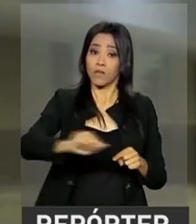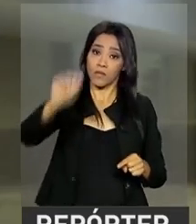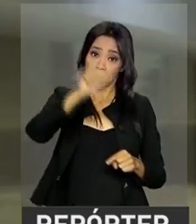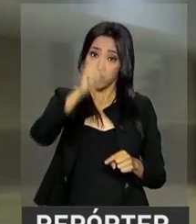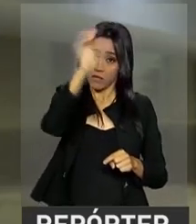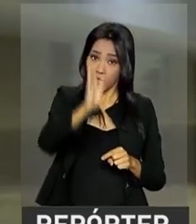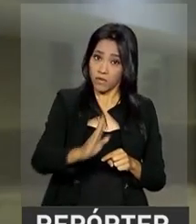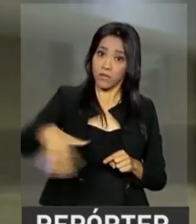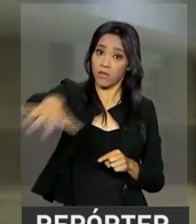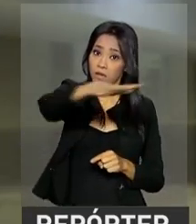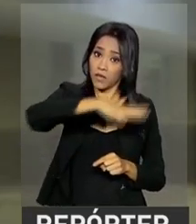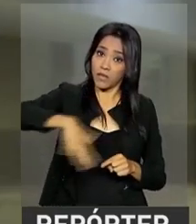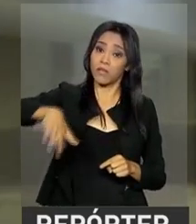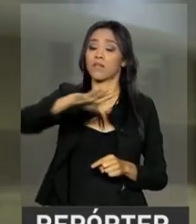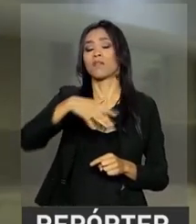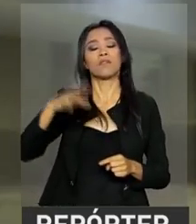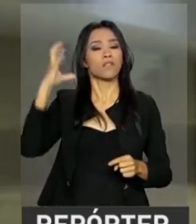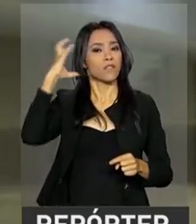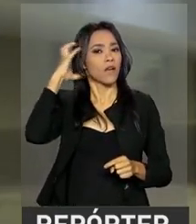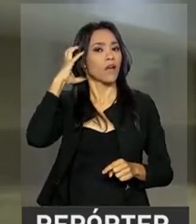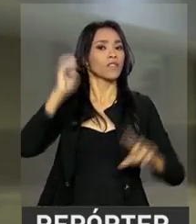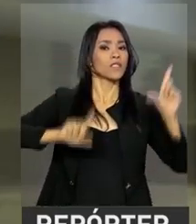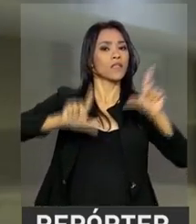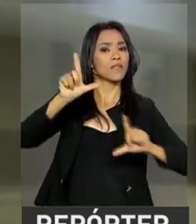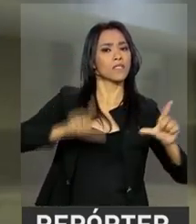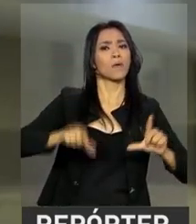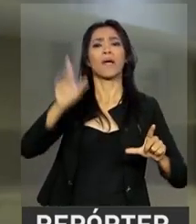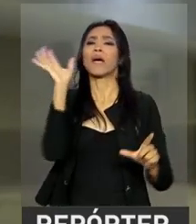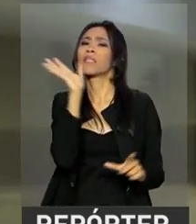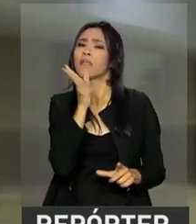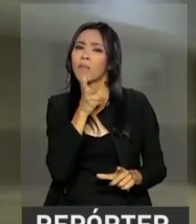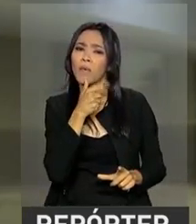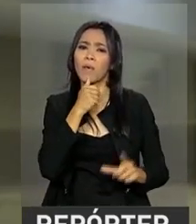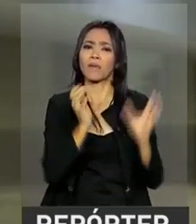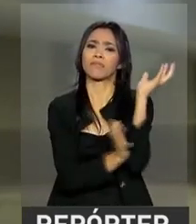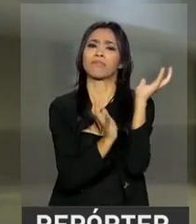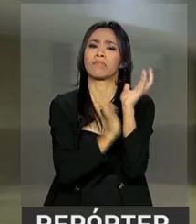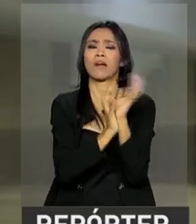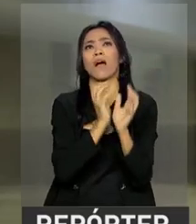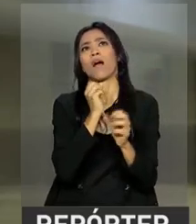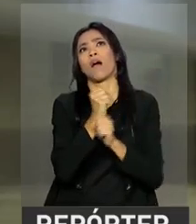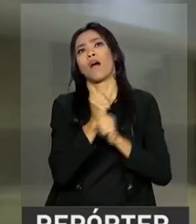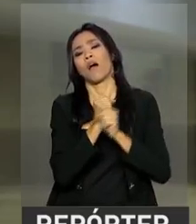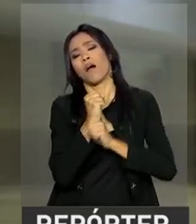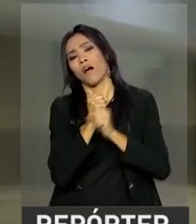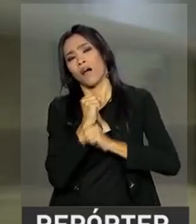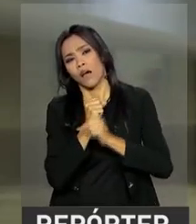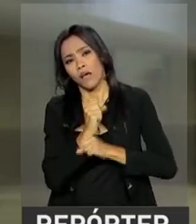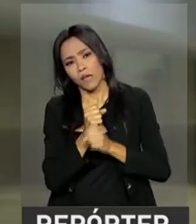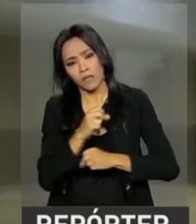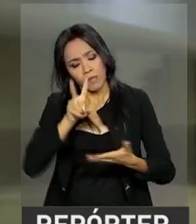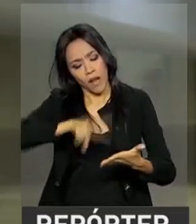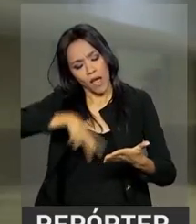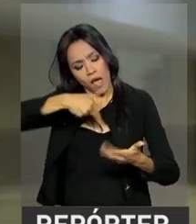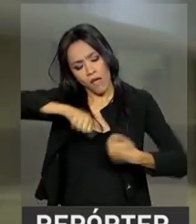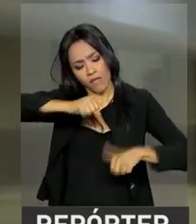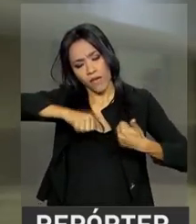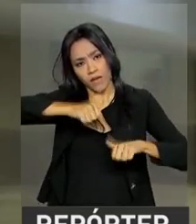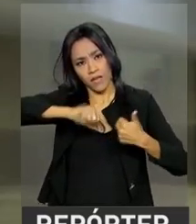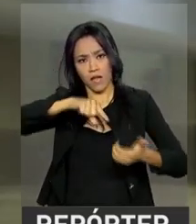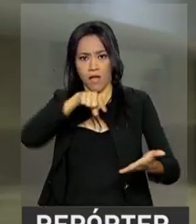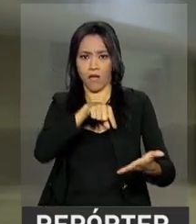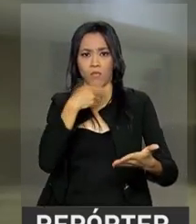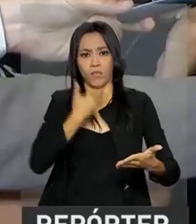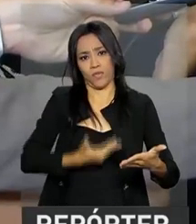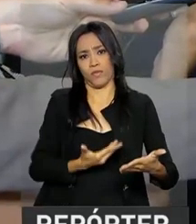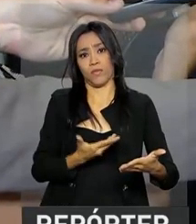televisão a abert a burocracia fazia com que o governo levasse vários anos para analisar uma concessão com a nova lei isso